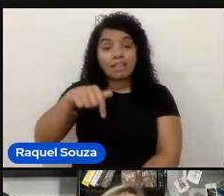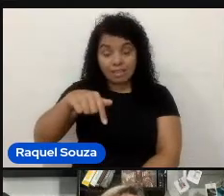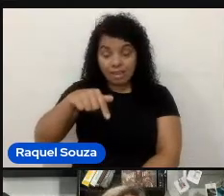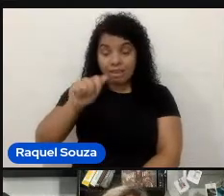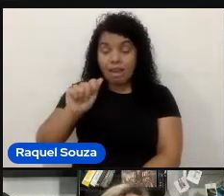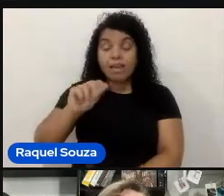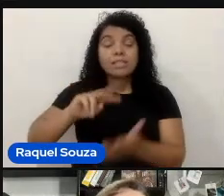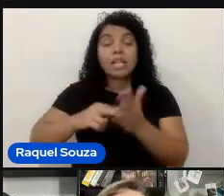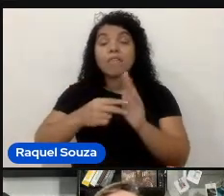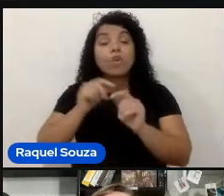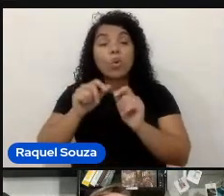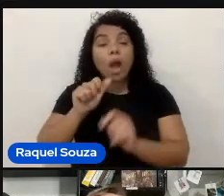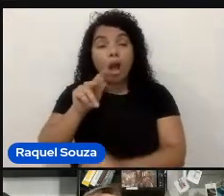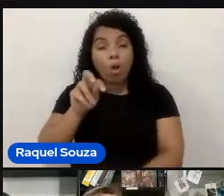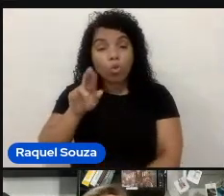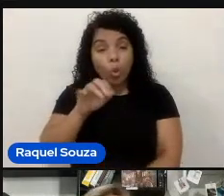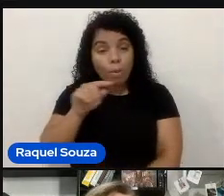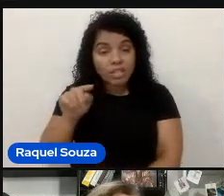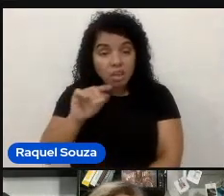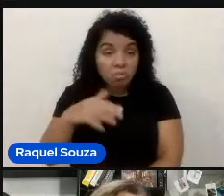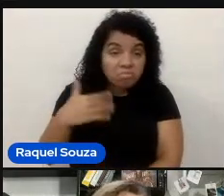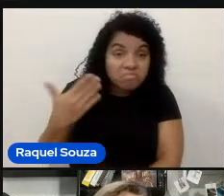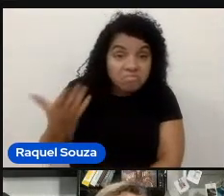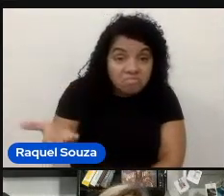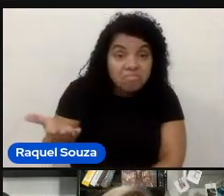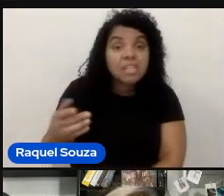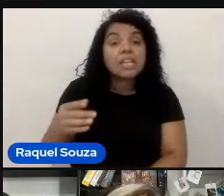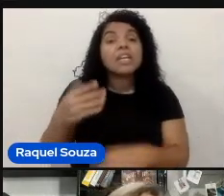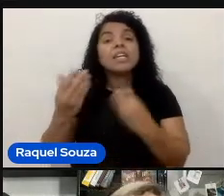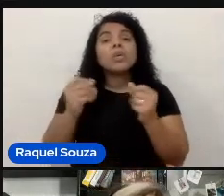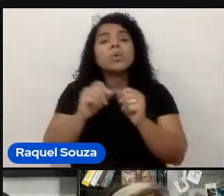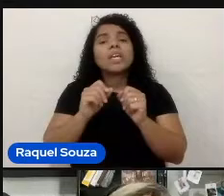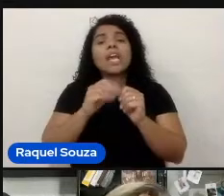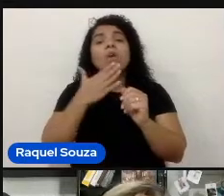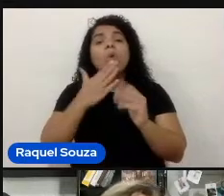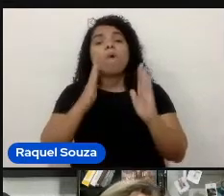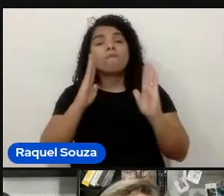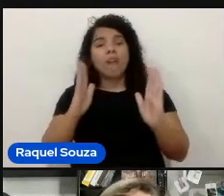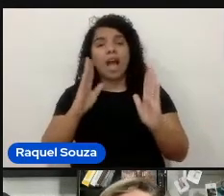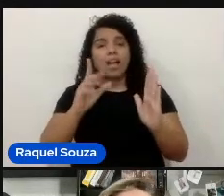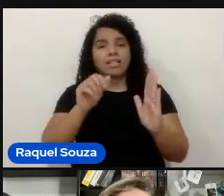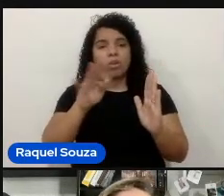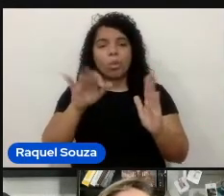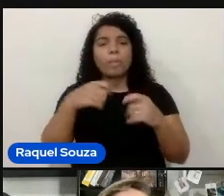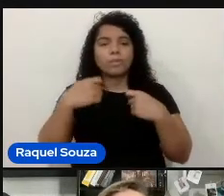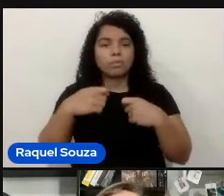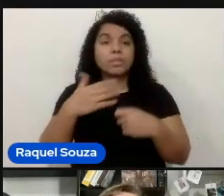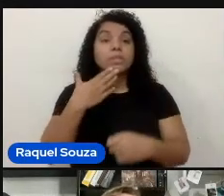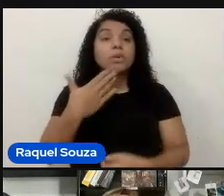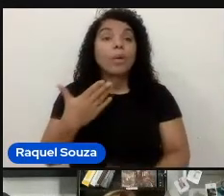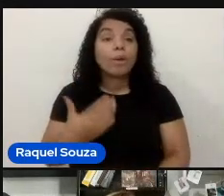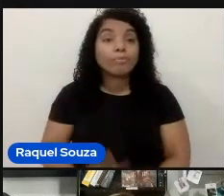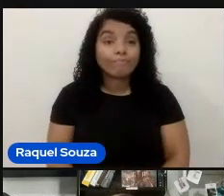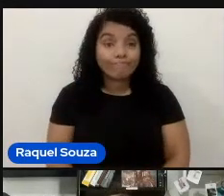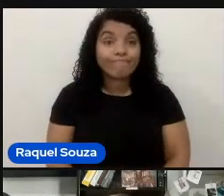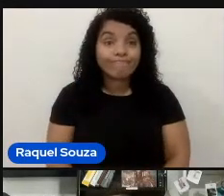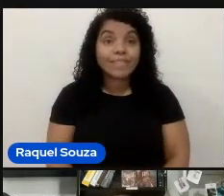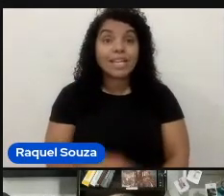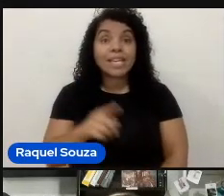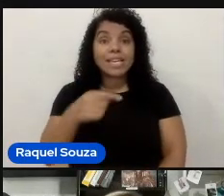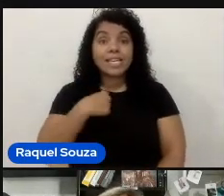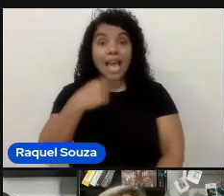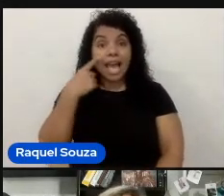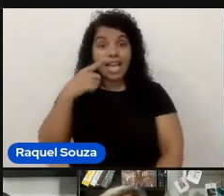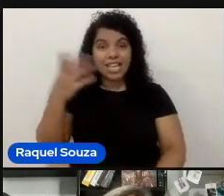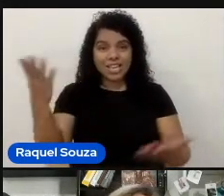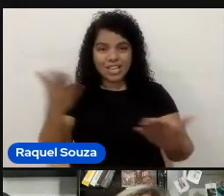que fase vai estar realmente entrando ali a automação, que realmente faz sentido entrar a automação, né? E aí eu vou